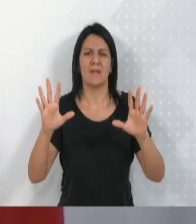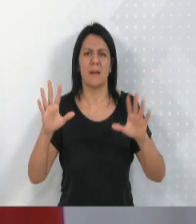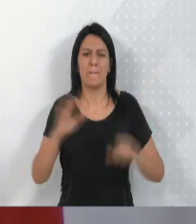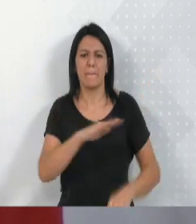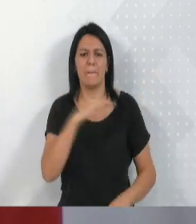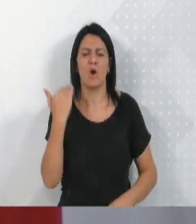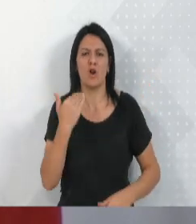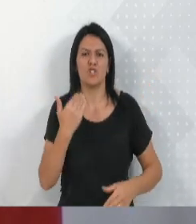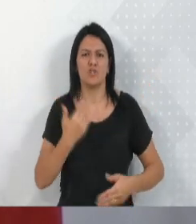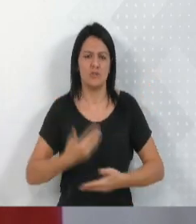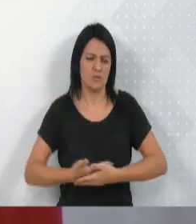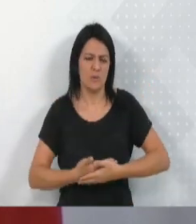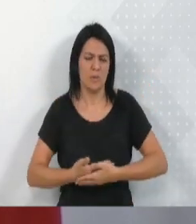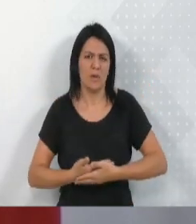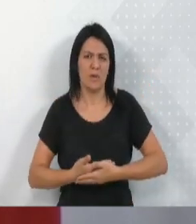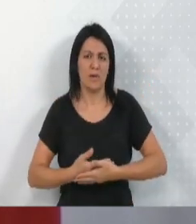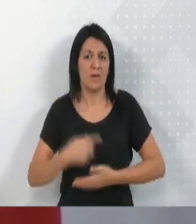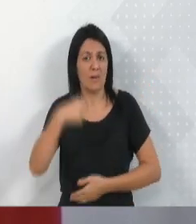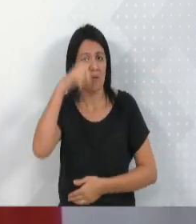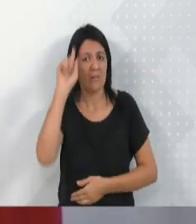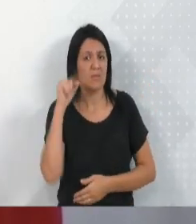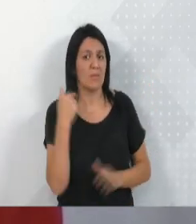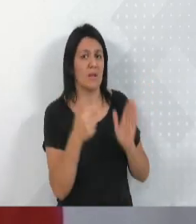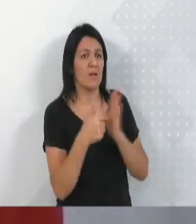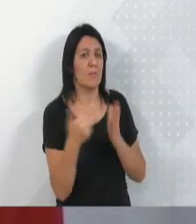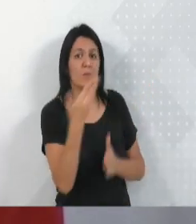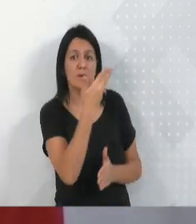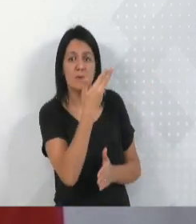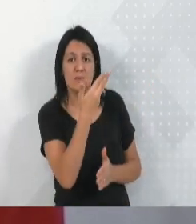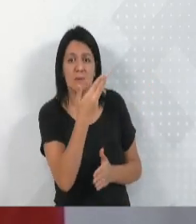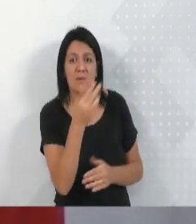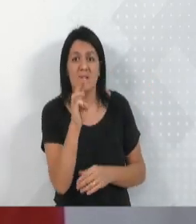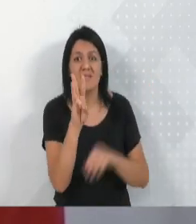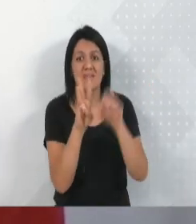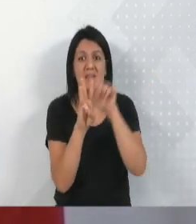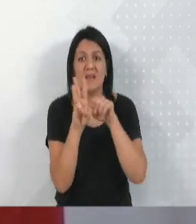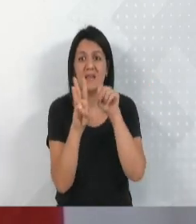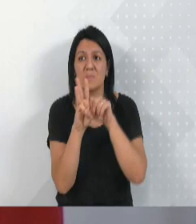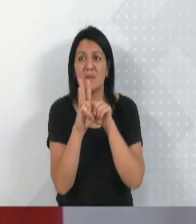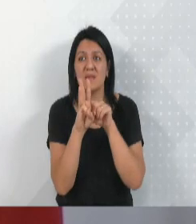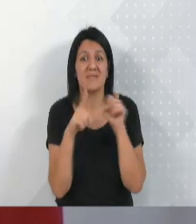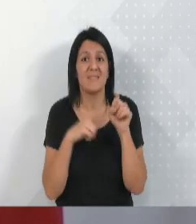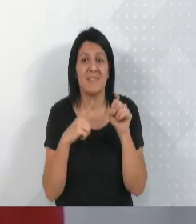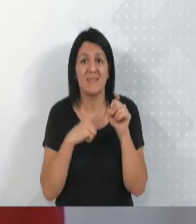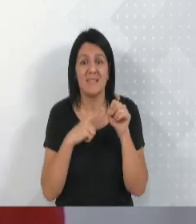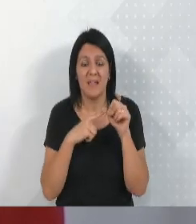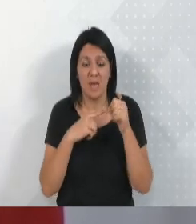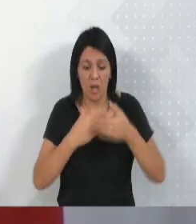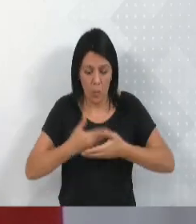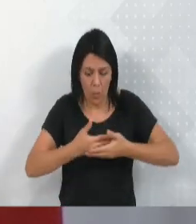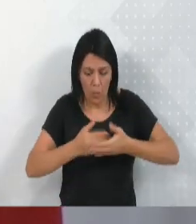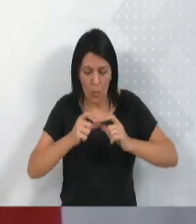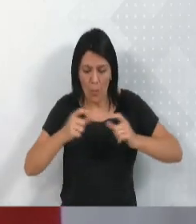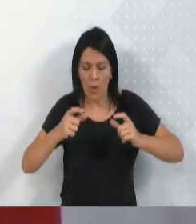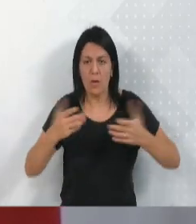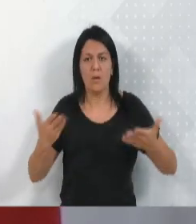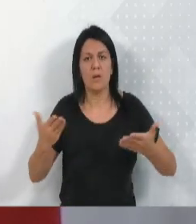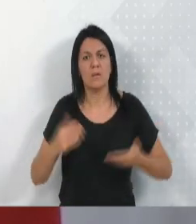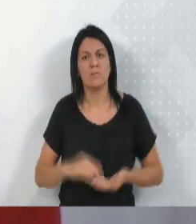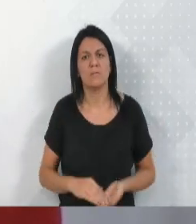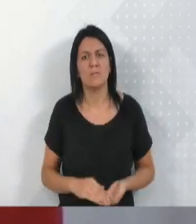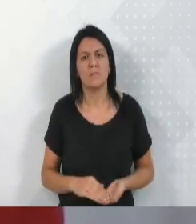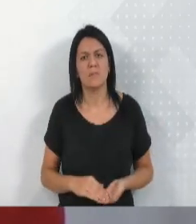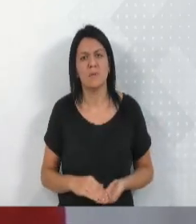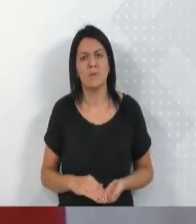como a vereadora Silmara mostrou aqui. Crianças com 3 meses já têm praticamente todos os órgãos formados. E o útero